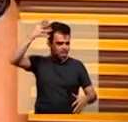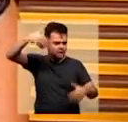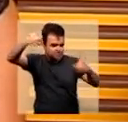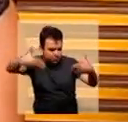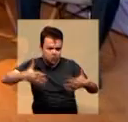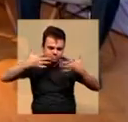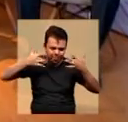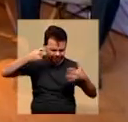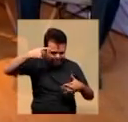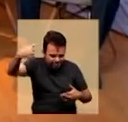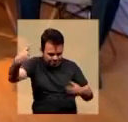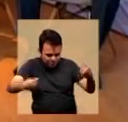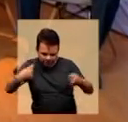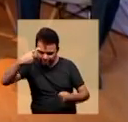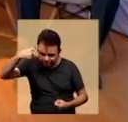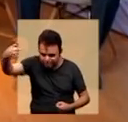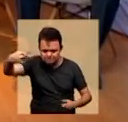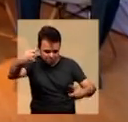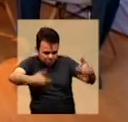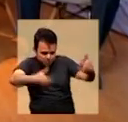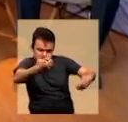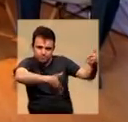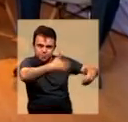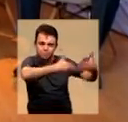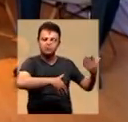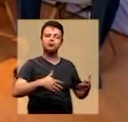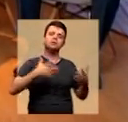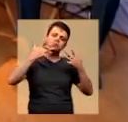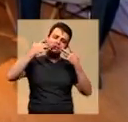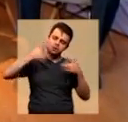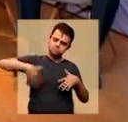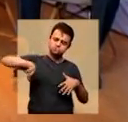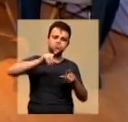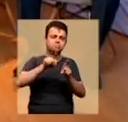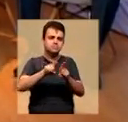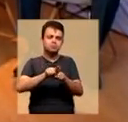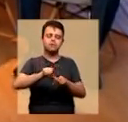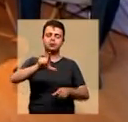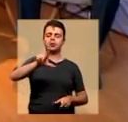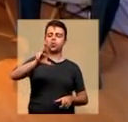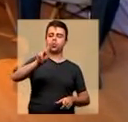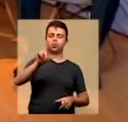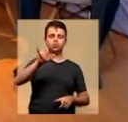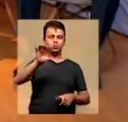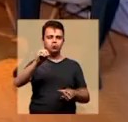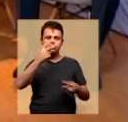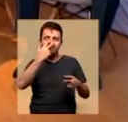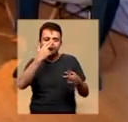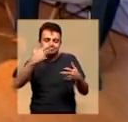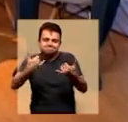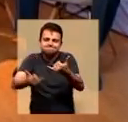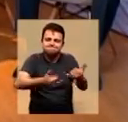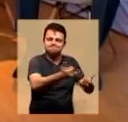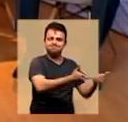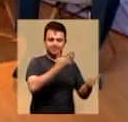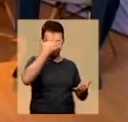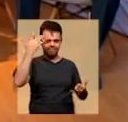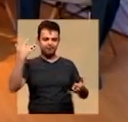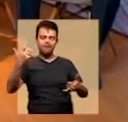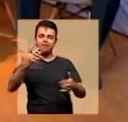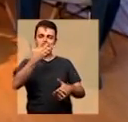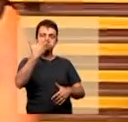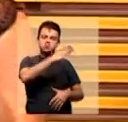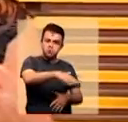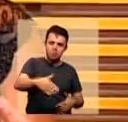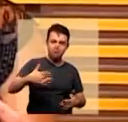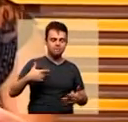teve aquela atividade, aquele teatro, porque a gente tem intervenções teatrais, intervenções lúdicas que tira o aluno da rotina e vai tratar